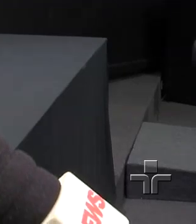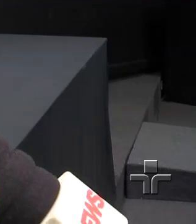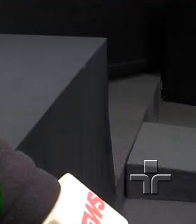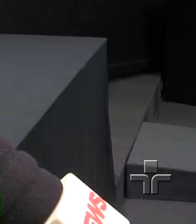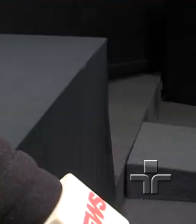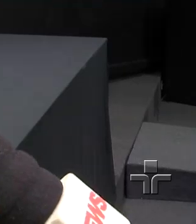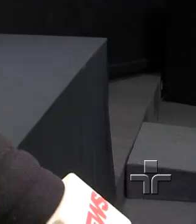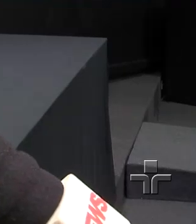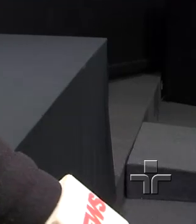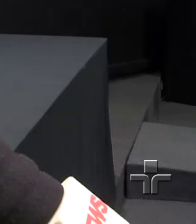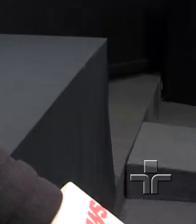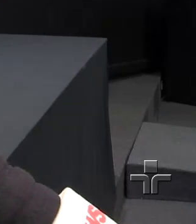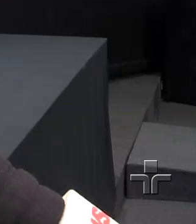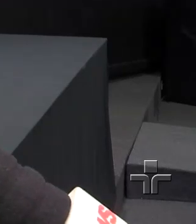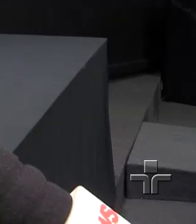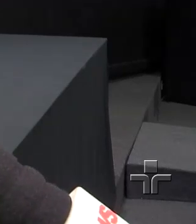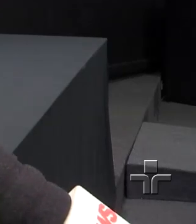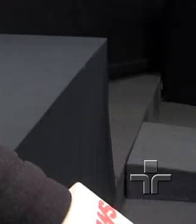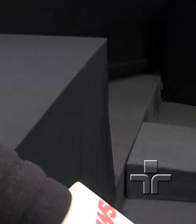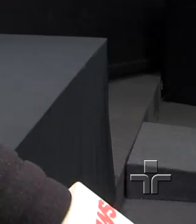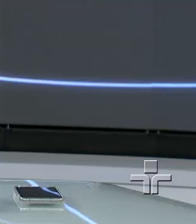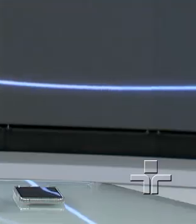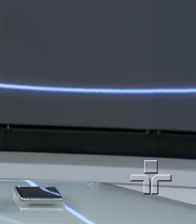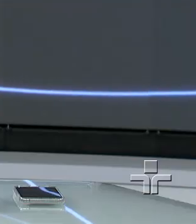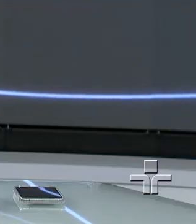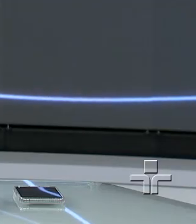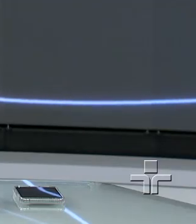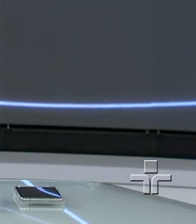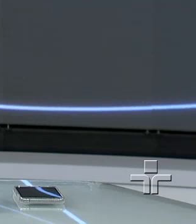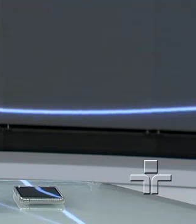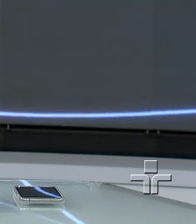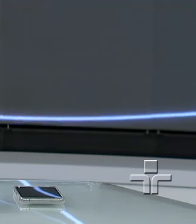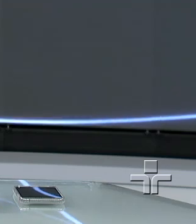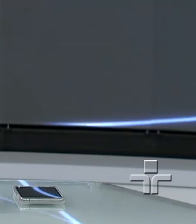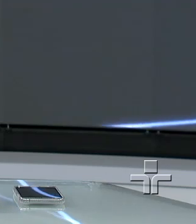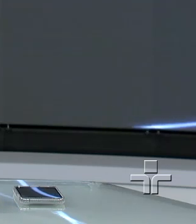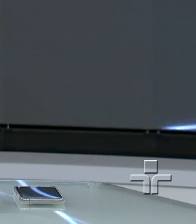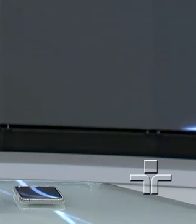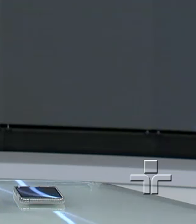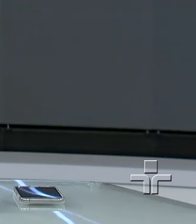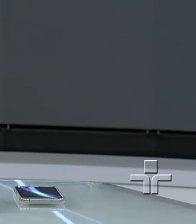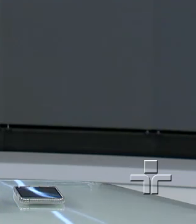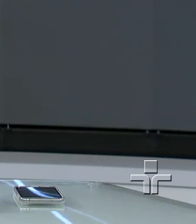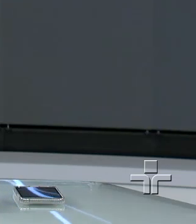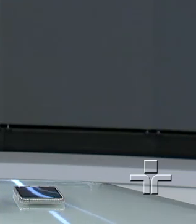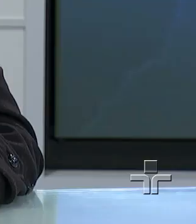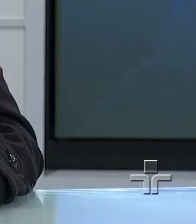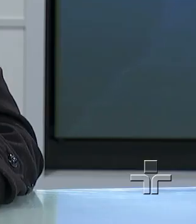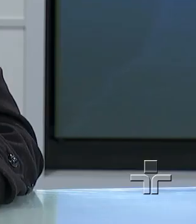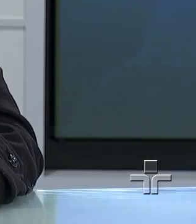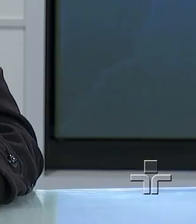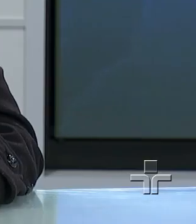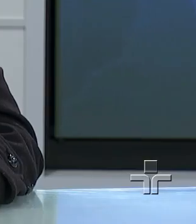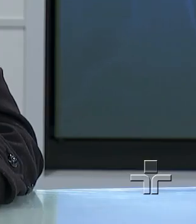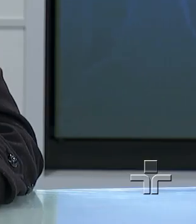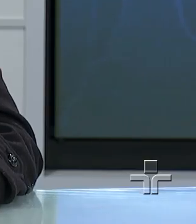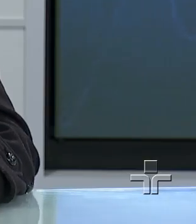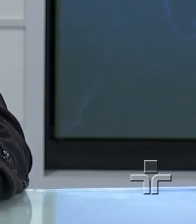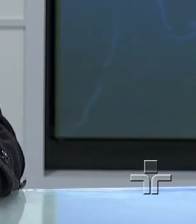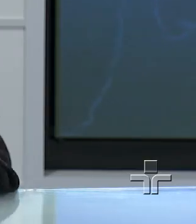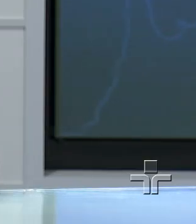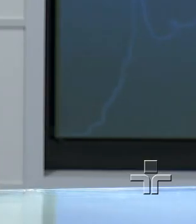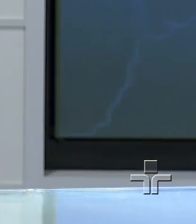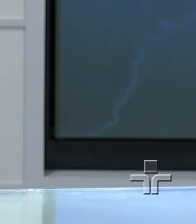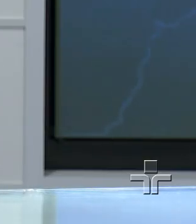vão acreditar no que ela está dizendo. E a dependência financeira também, né, Flávio? A dependência financeira é muito importante,